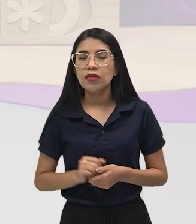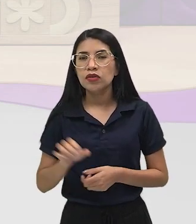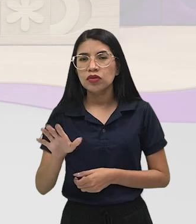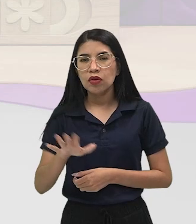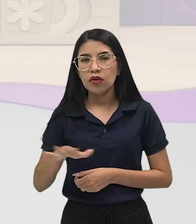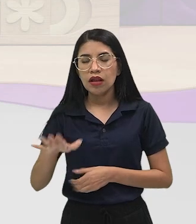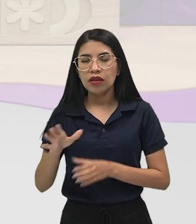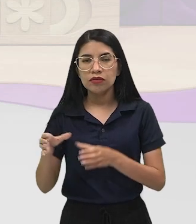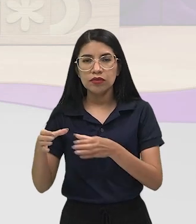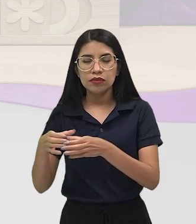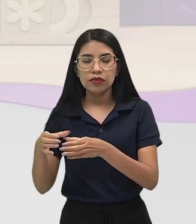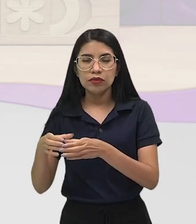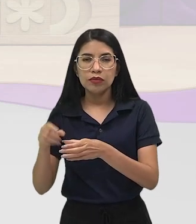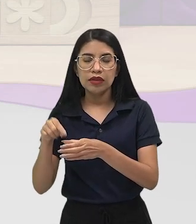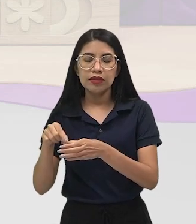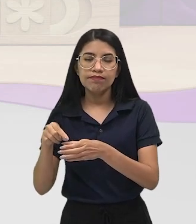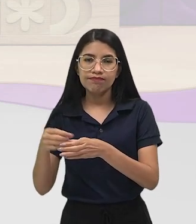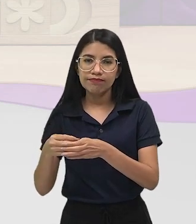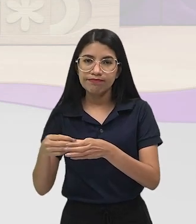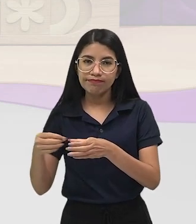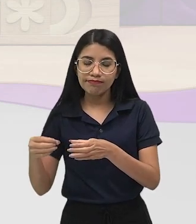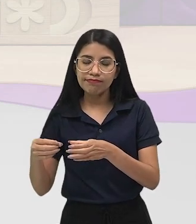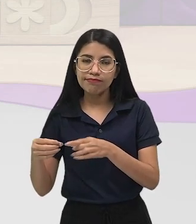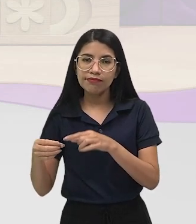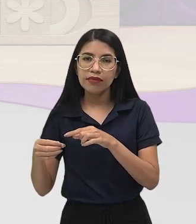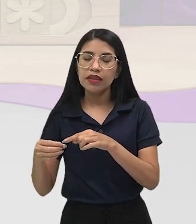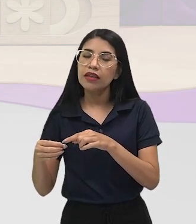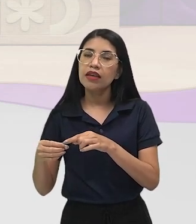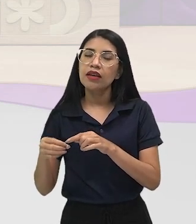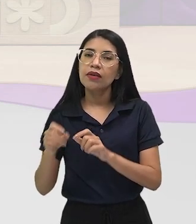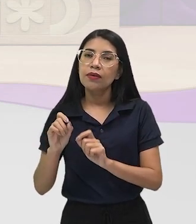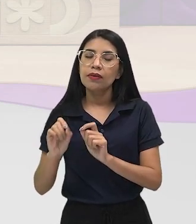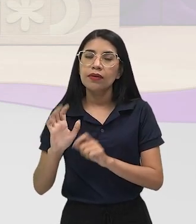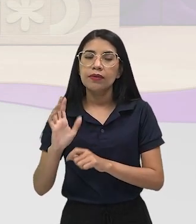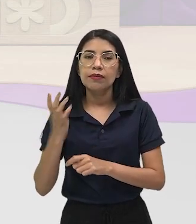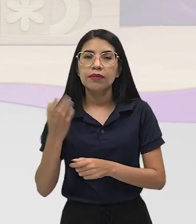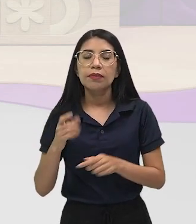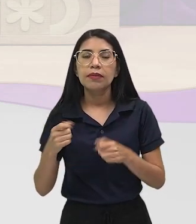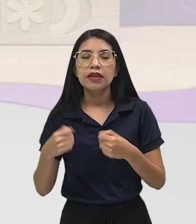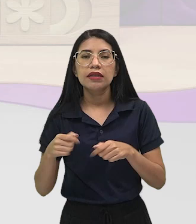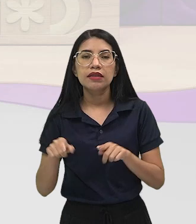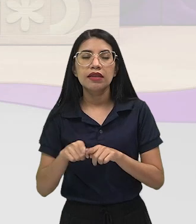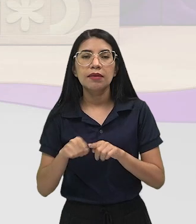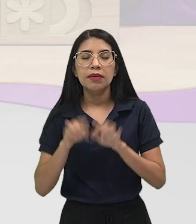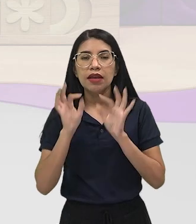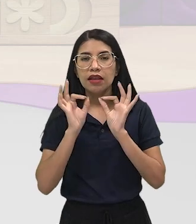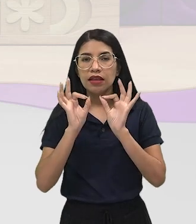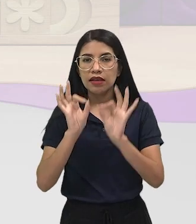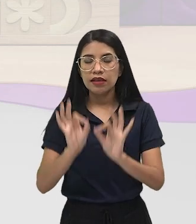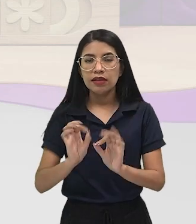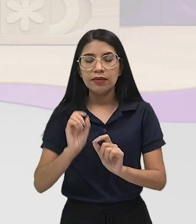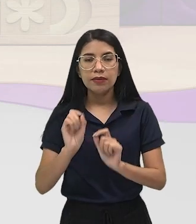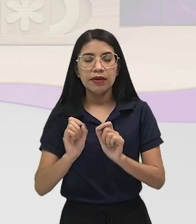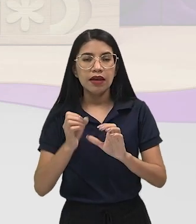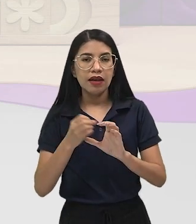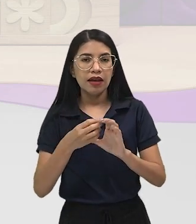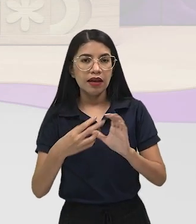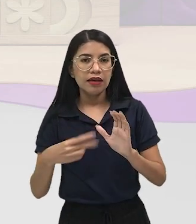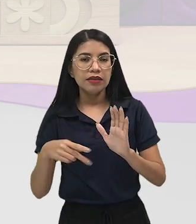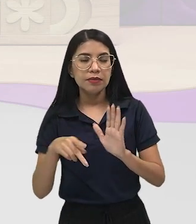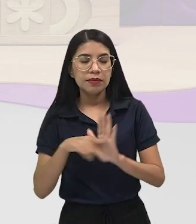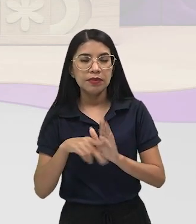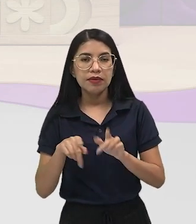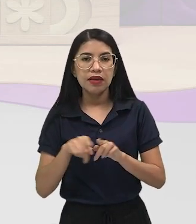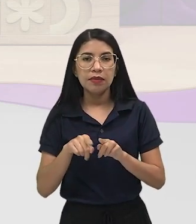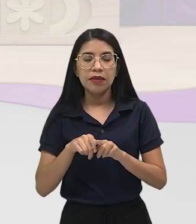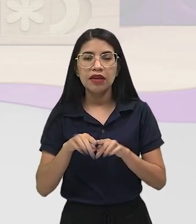apenas os indivíduos da amostra, né, numa pesquisa amostral, e eu tenho que estar atento à questão das características, aquelas